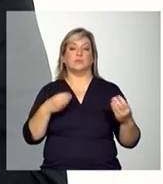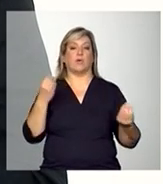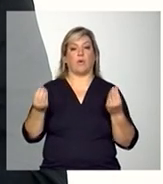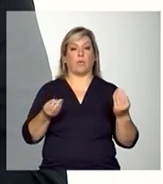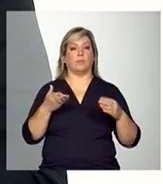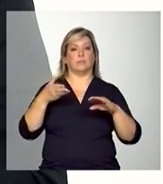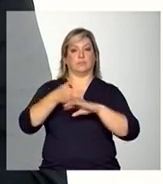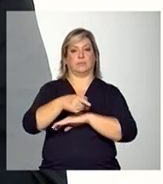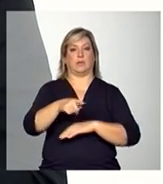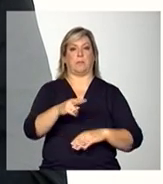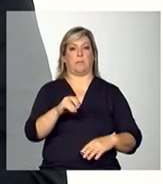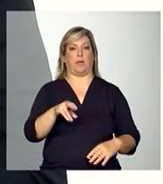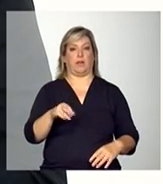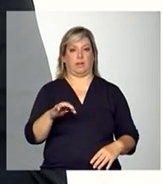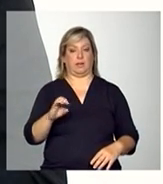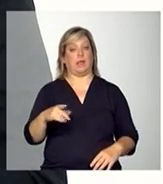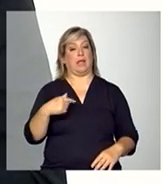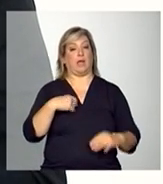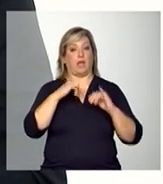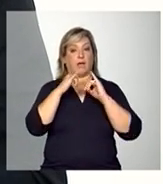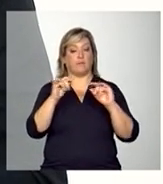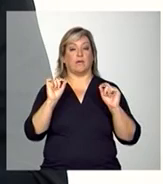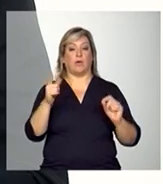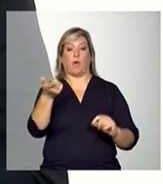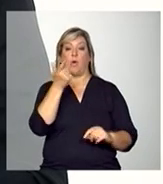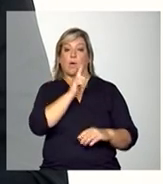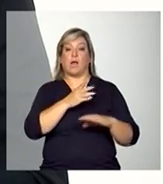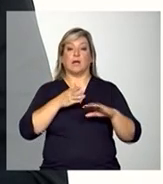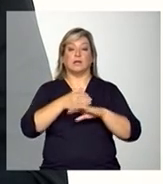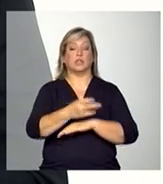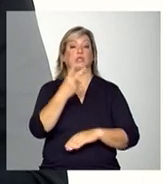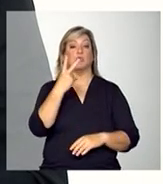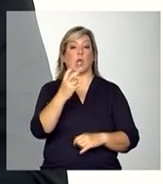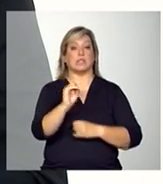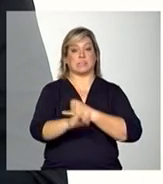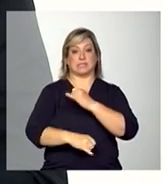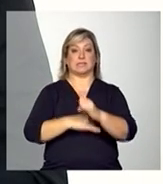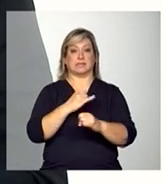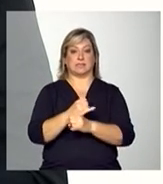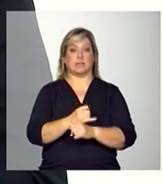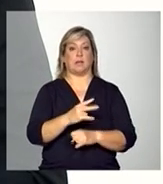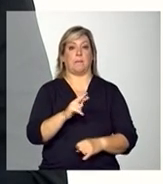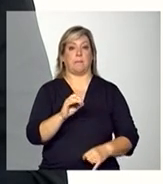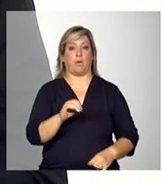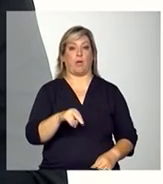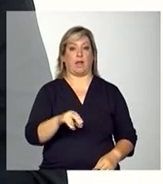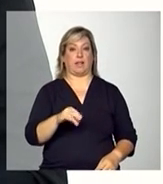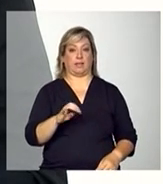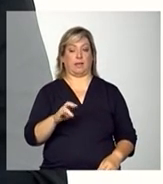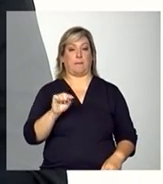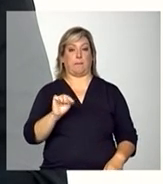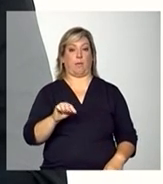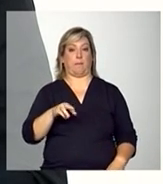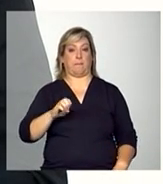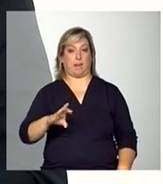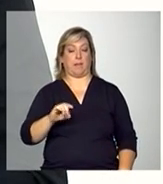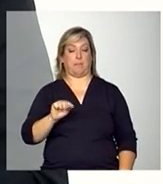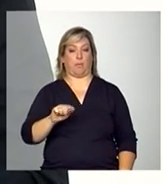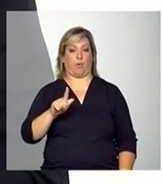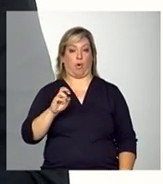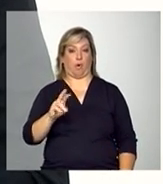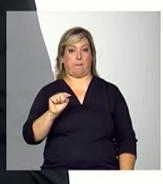Pronatec eu recomendo a acessar duas dois sites que é o pronatec.mec.gov.br